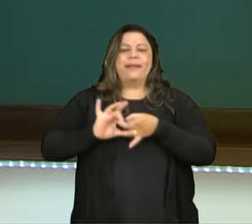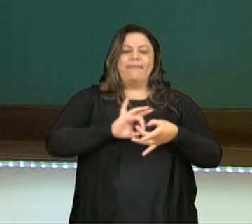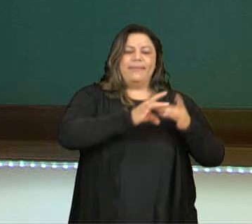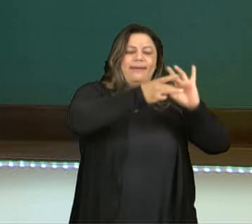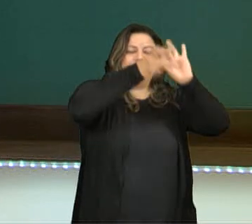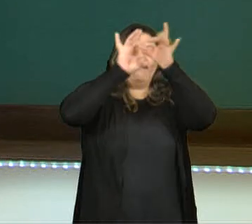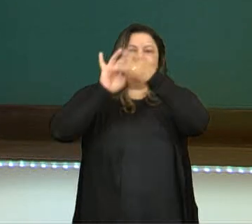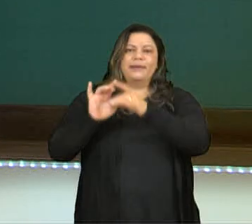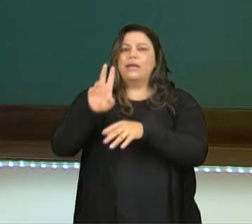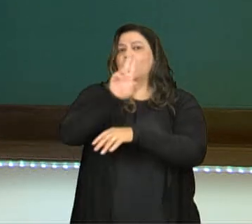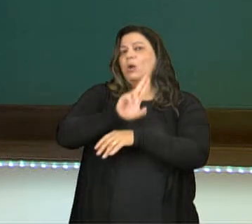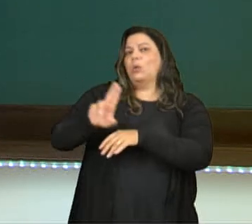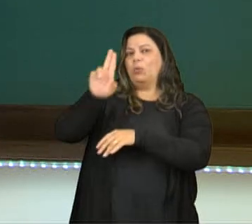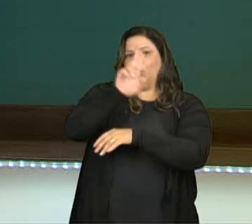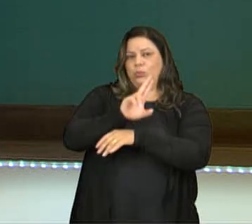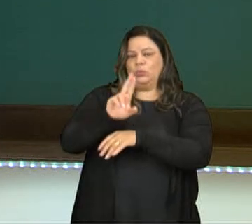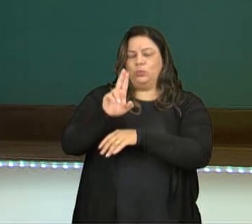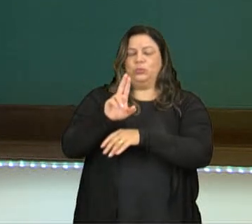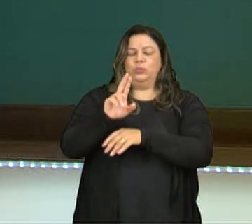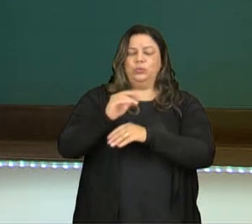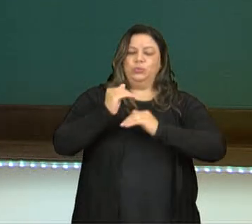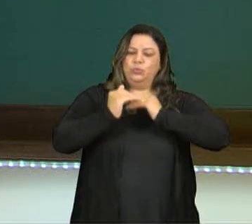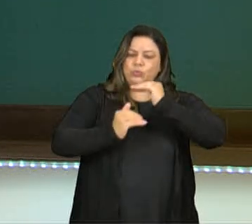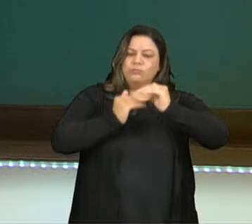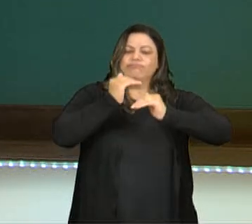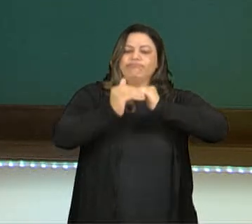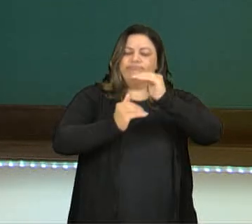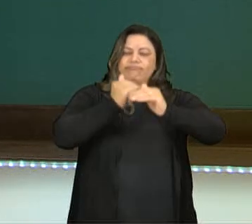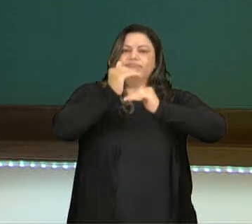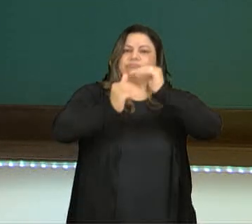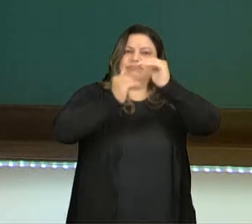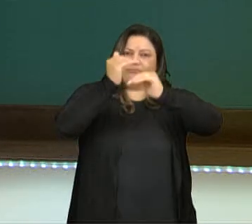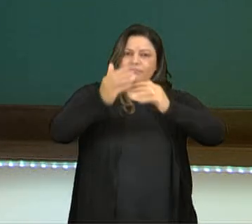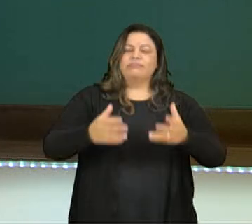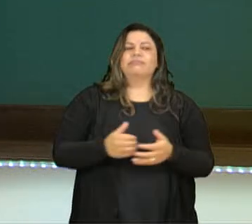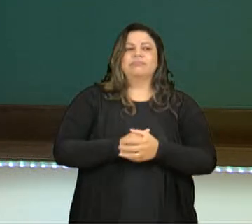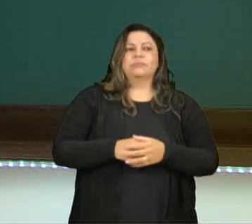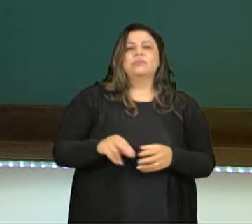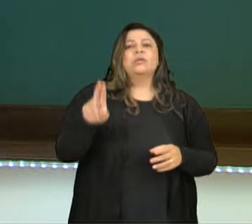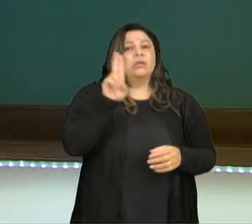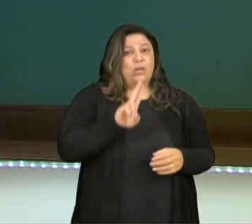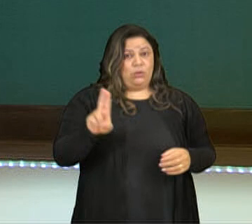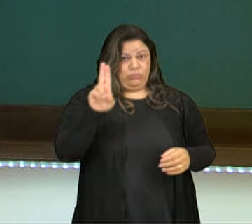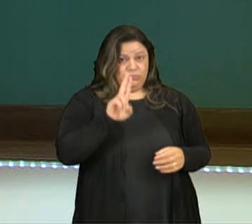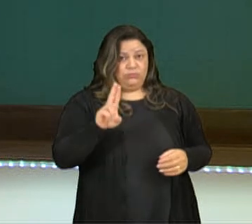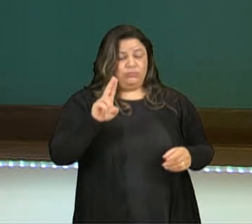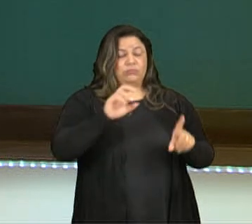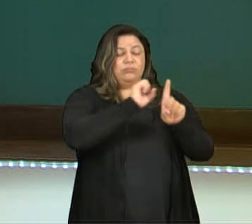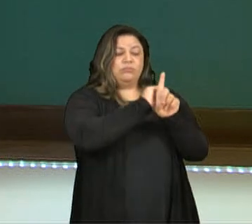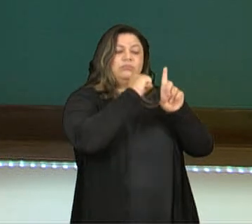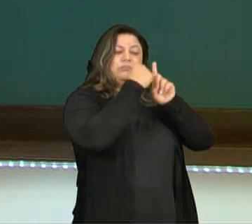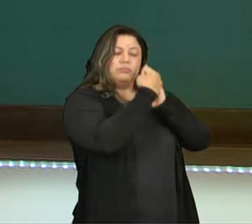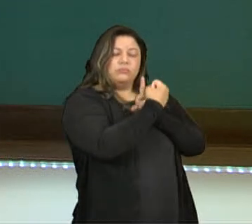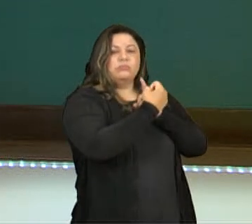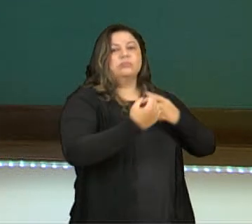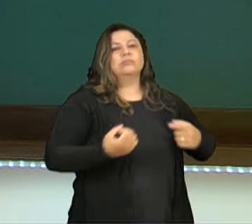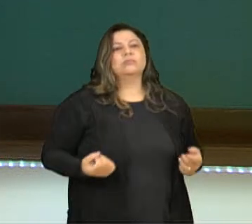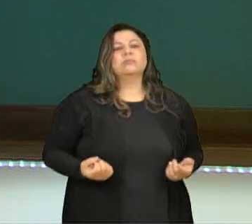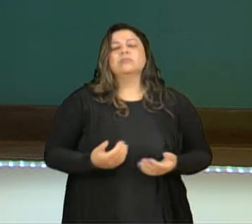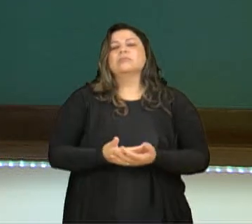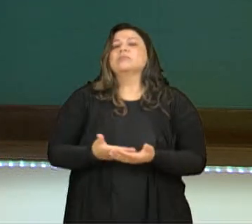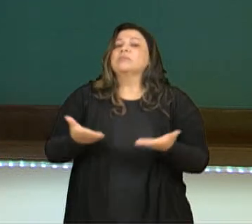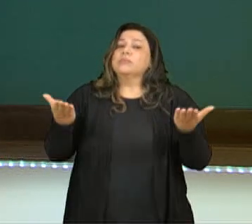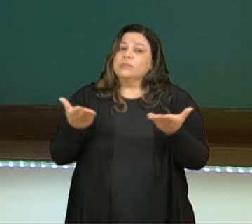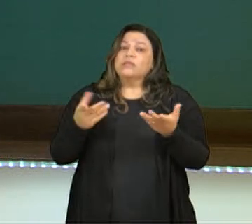e reposição. Eu utilizo, ele é reposto. Eu utilizo, ele é reposto. Eu sociedade, né? A sociedade como um todo.